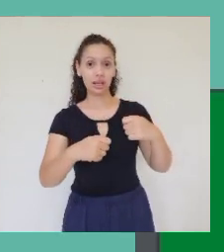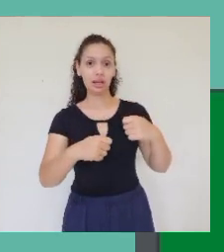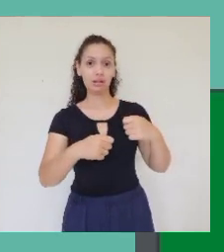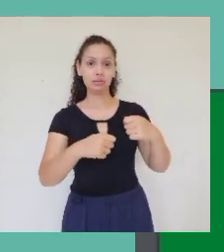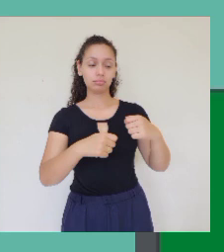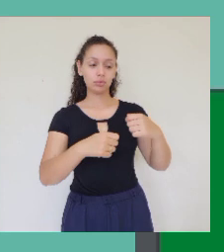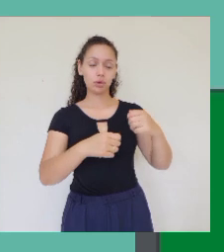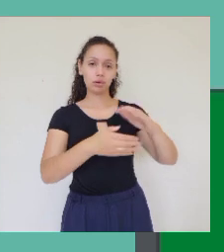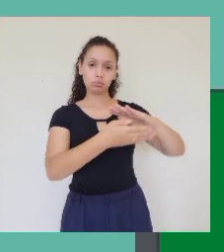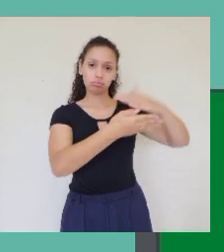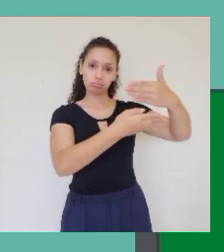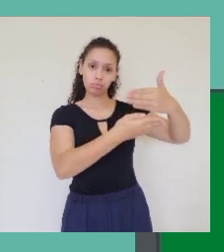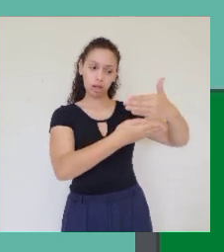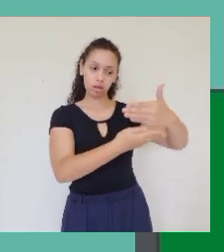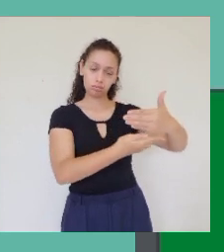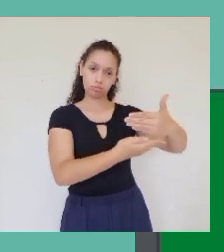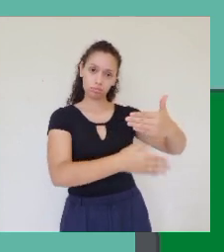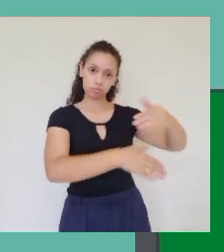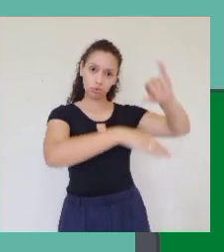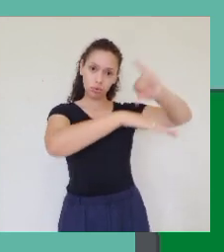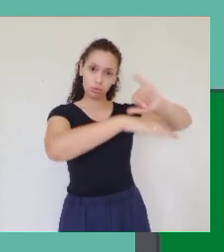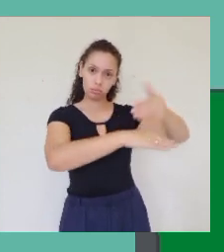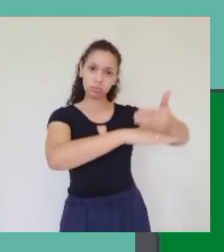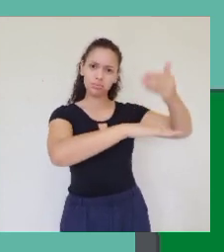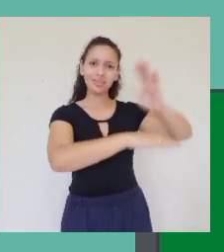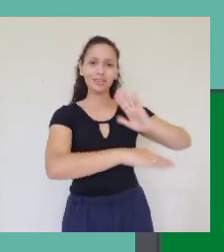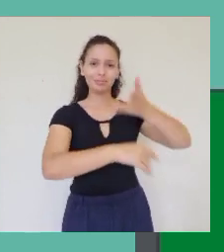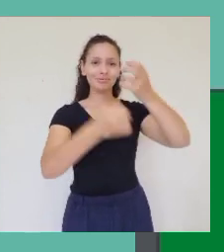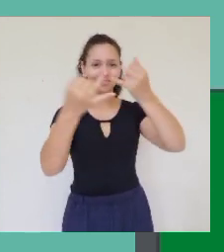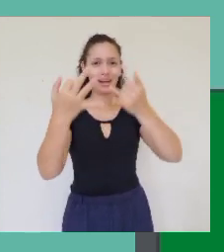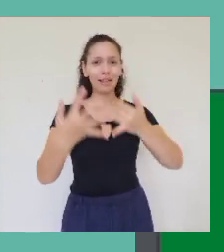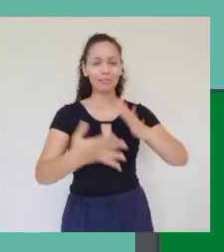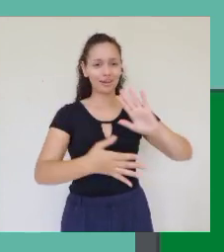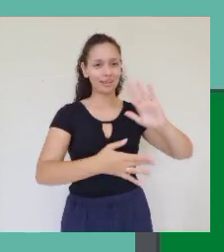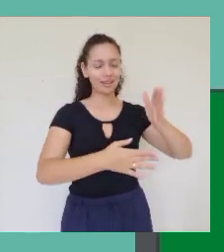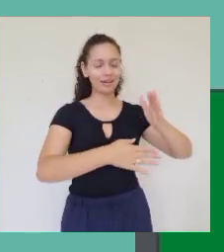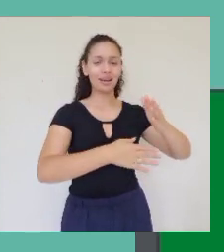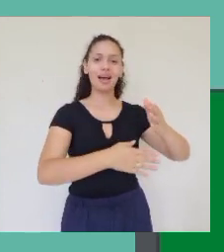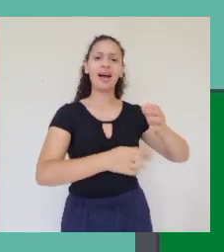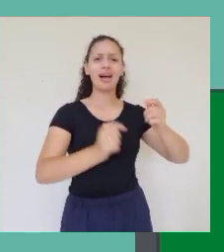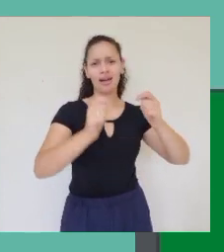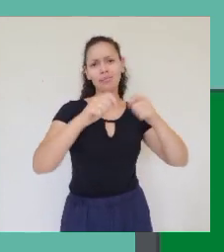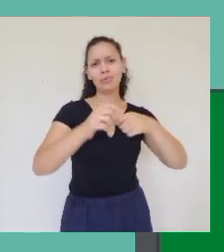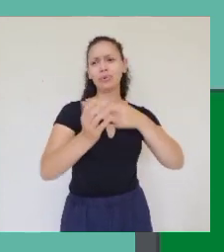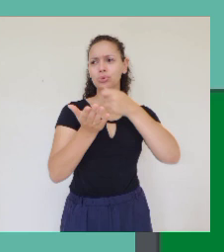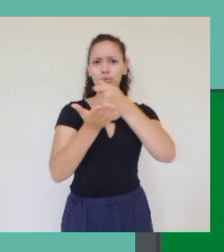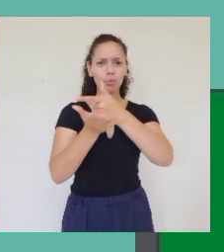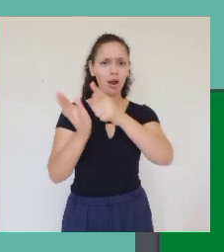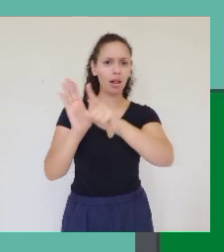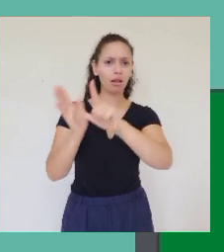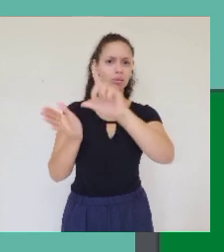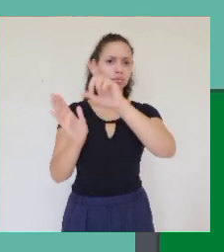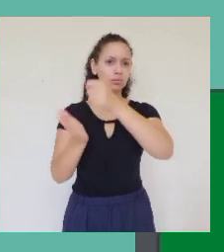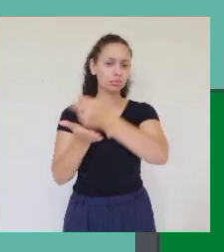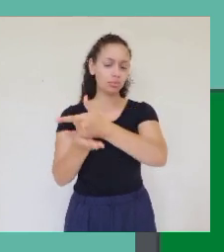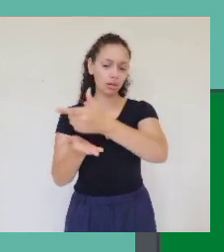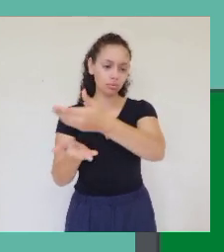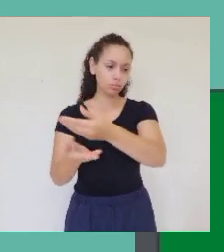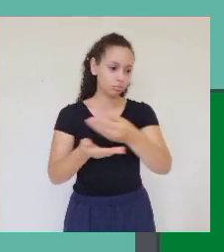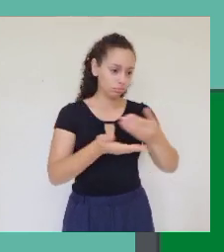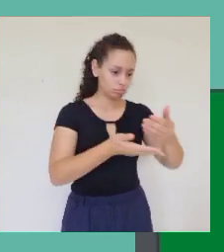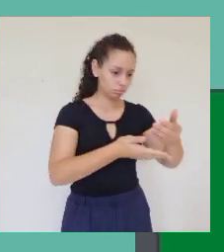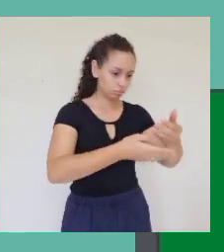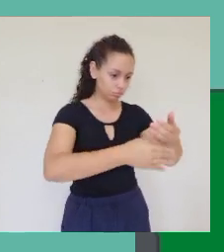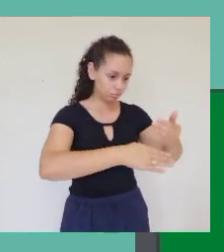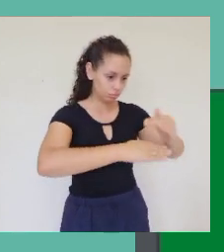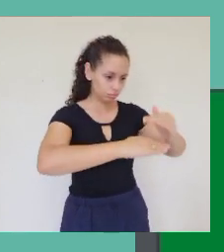falado. Existem até suportes, né, que é possível de adquirir, né, em lojas, né, que o seu notebook consiga ficar